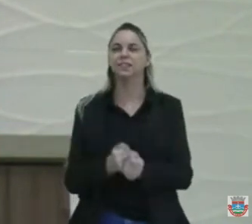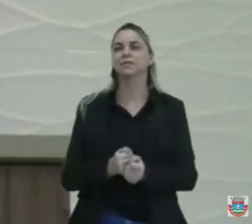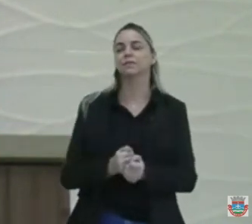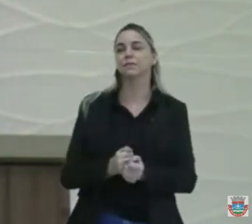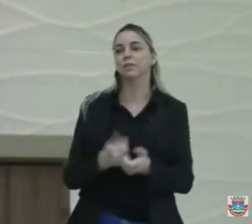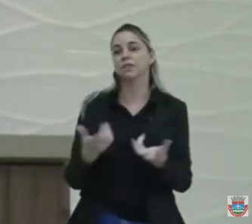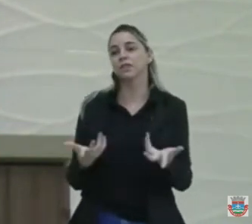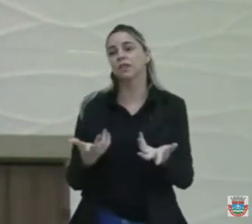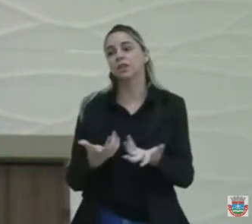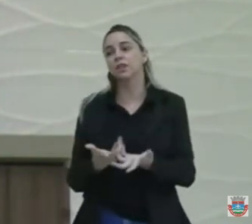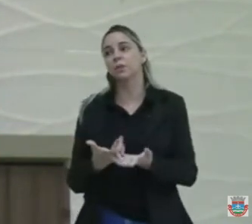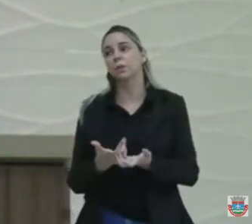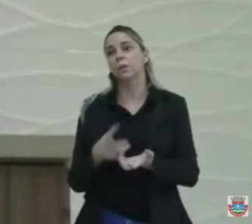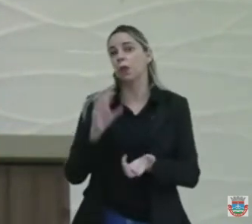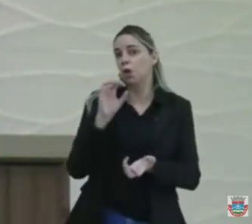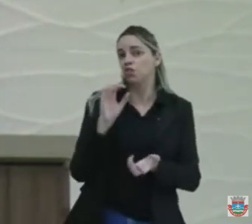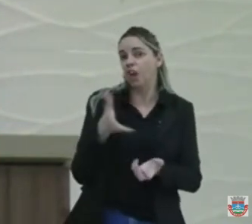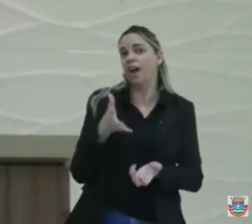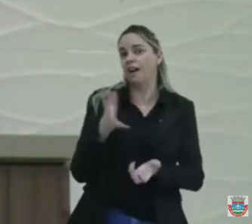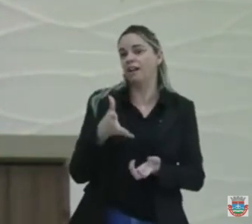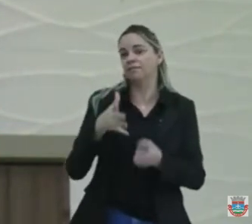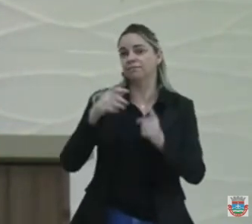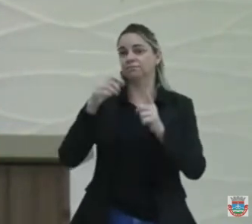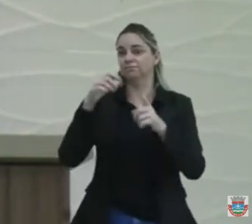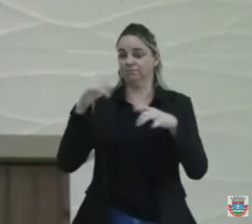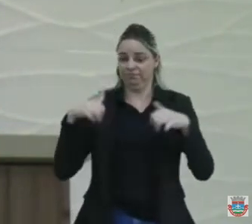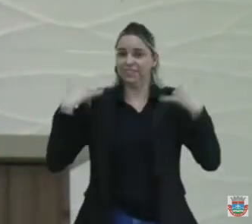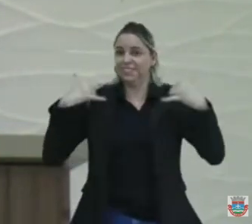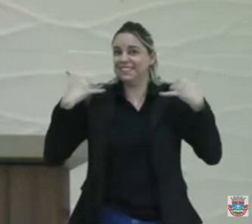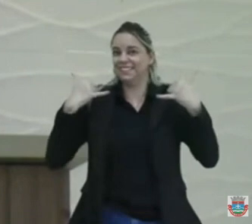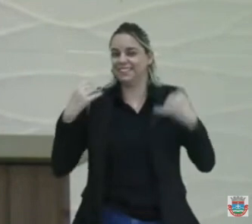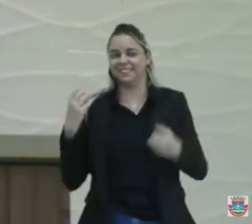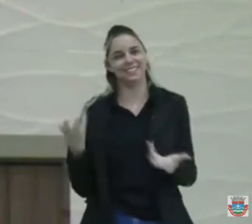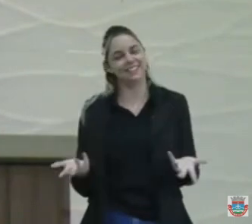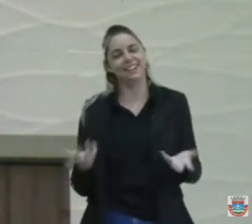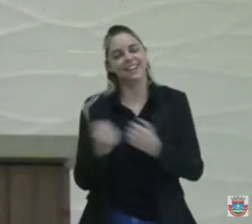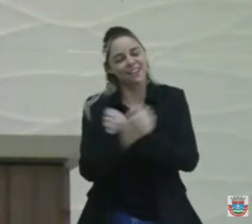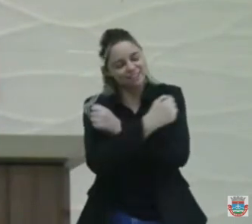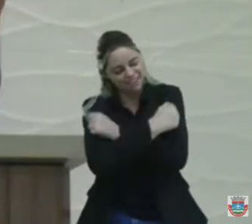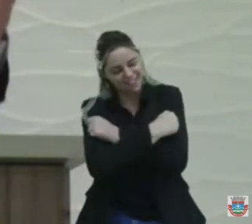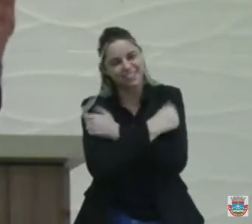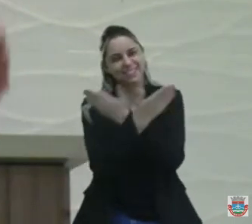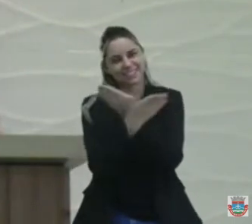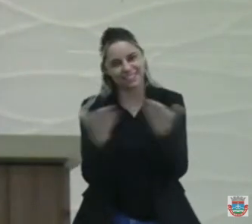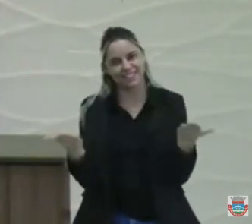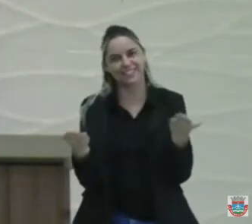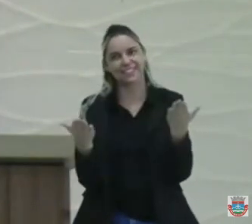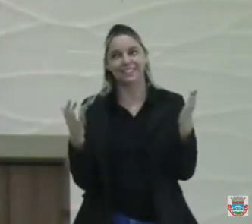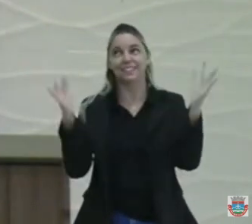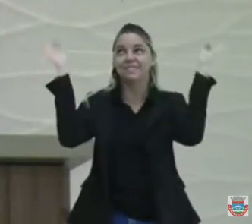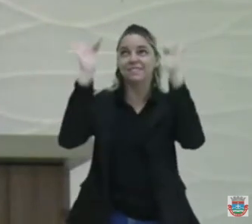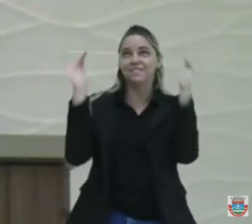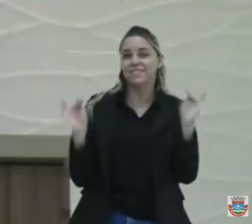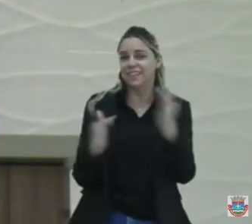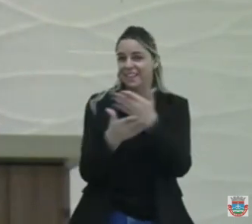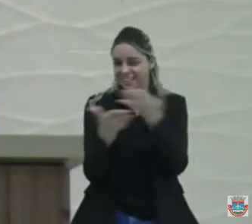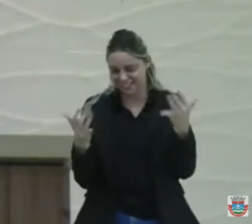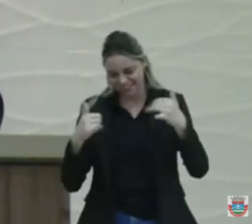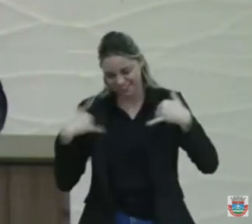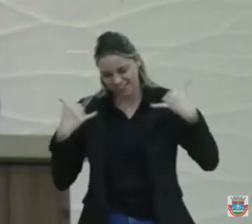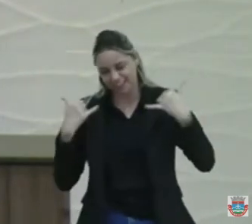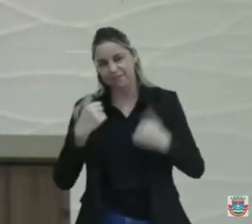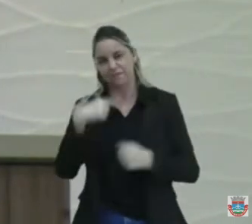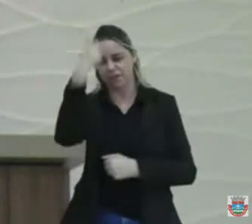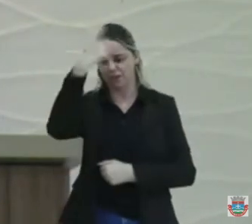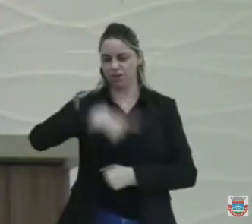completaram ou estarão completando essa semana idade nova. Um forte abraço, as felicitações aqui do